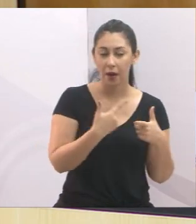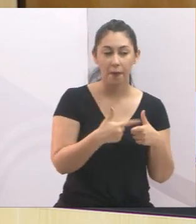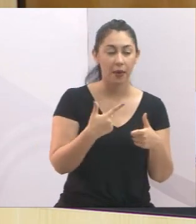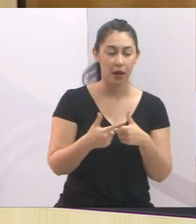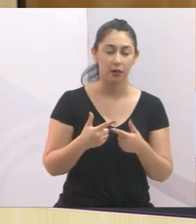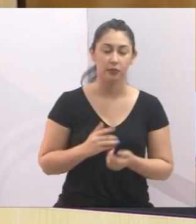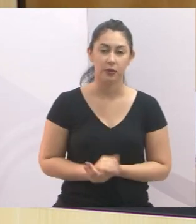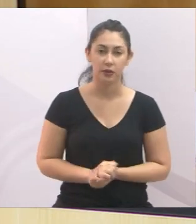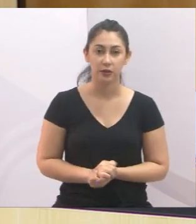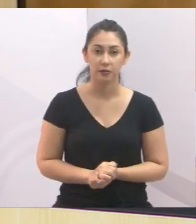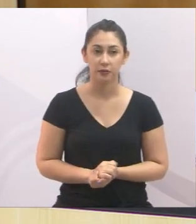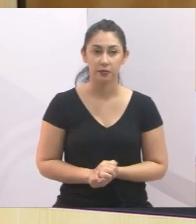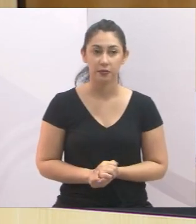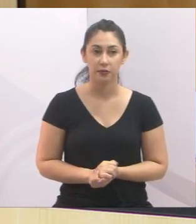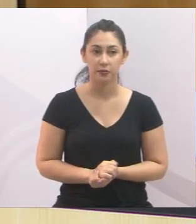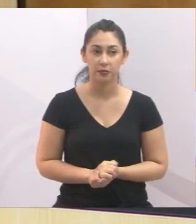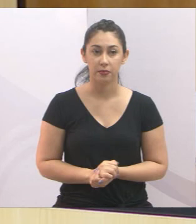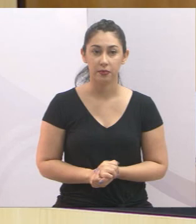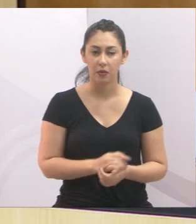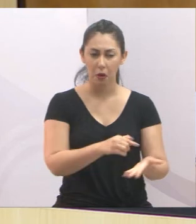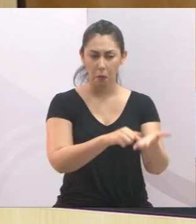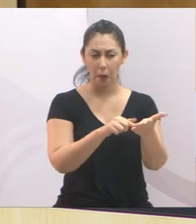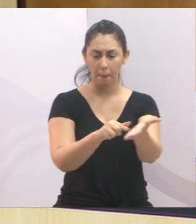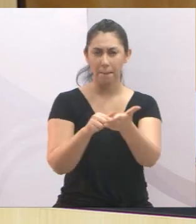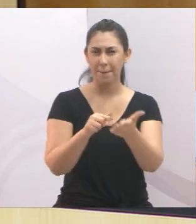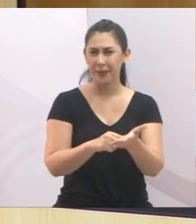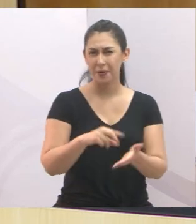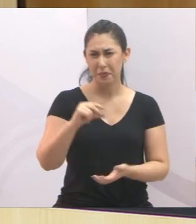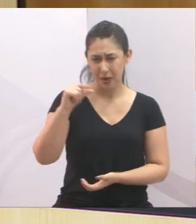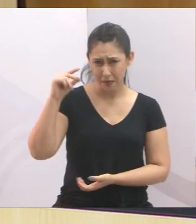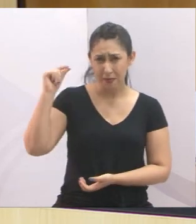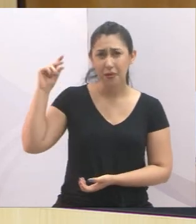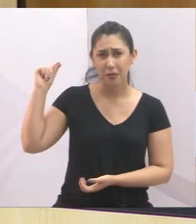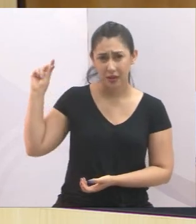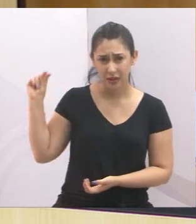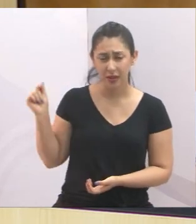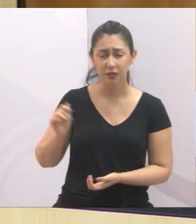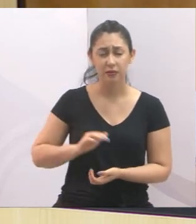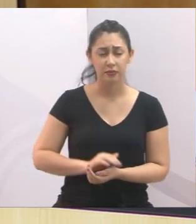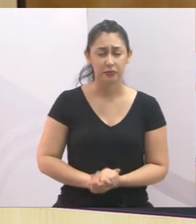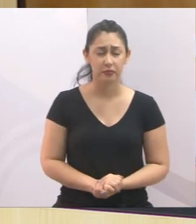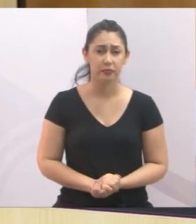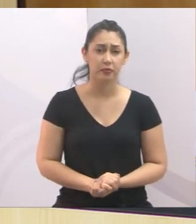engenharia geral, diga-se, apontados desde quando foram entregues às unidades.